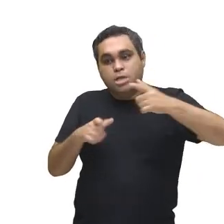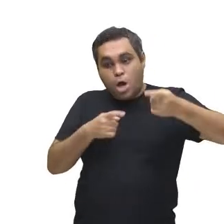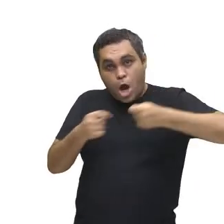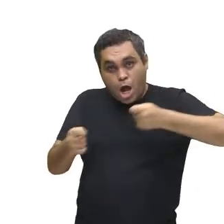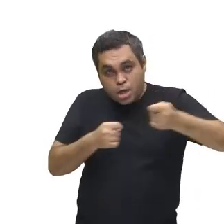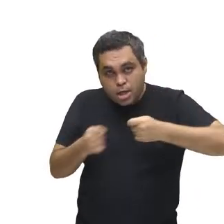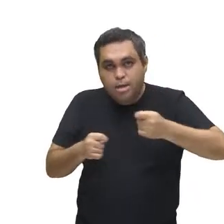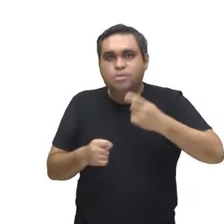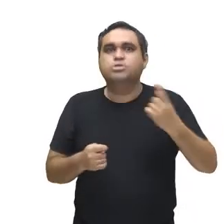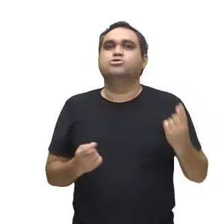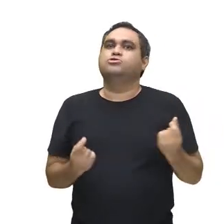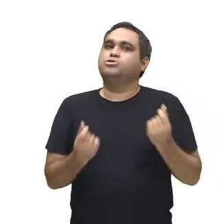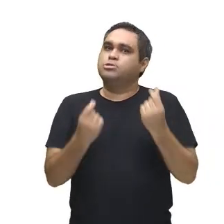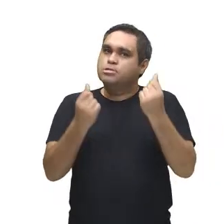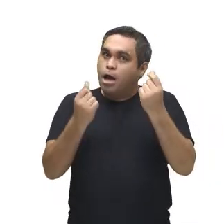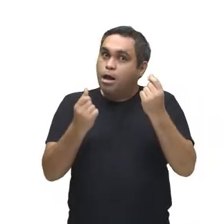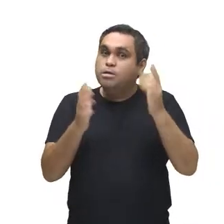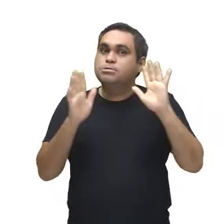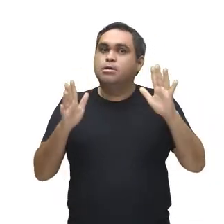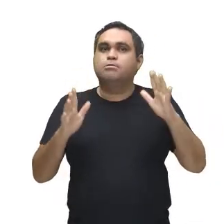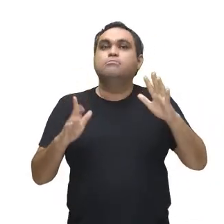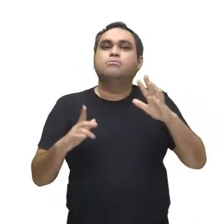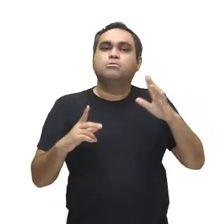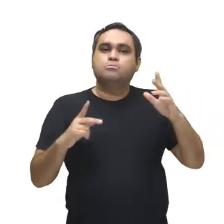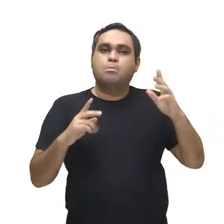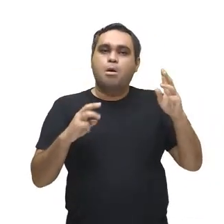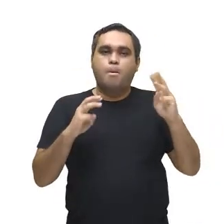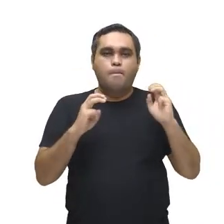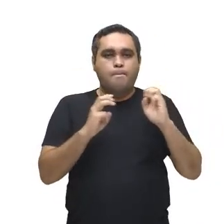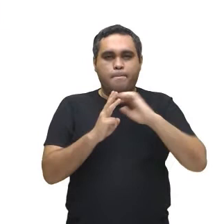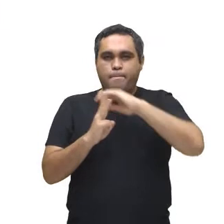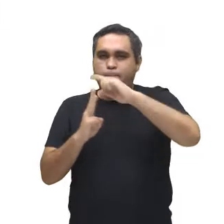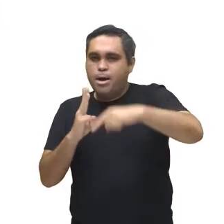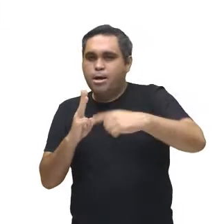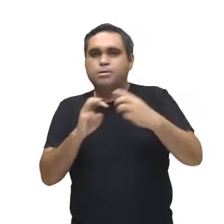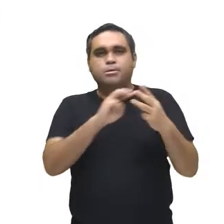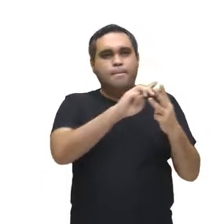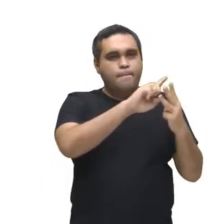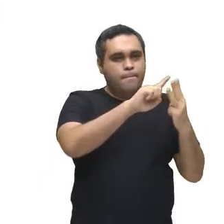controle gerou uma rivalidade entre as potências. Adiante.